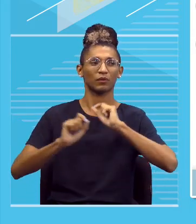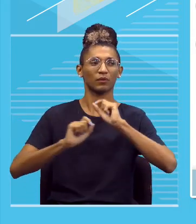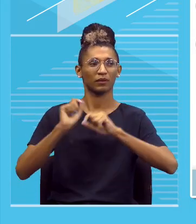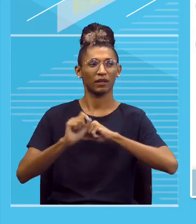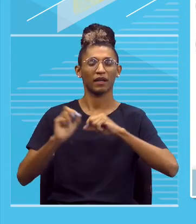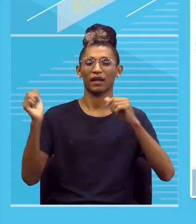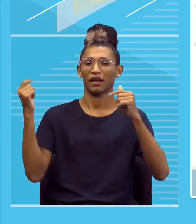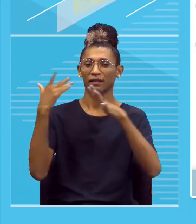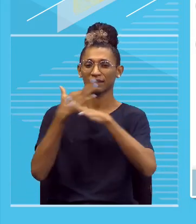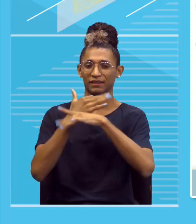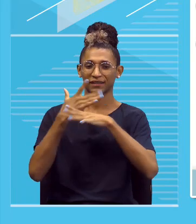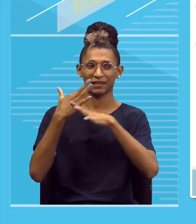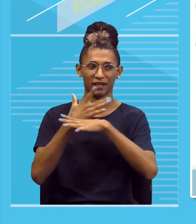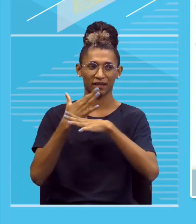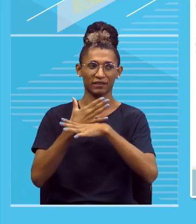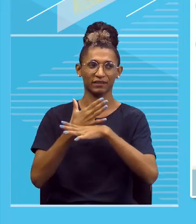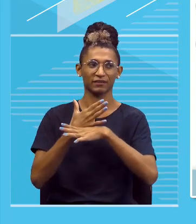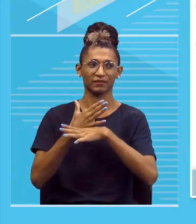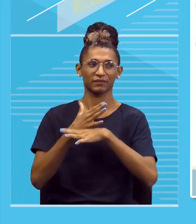a cidade